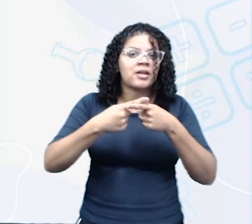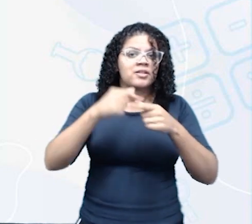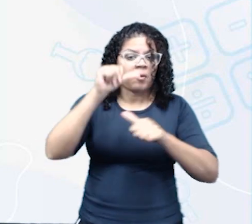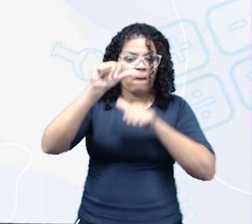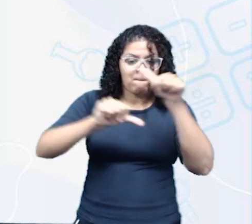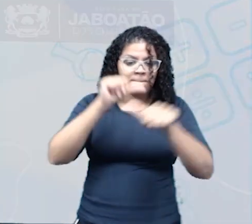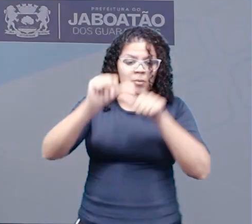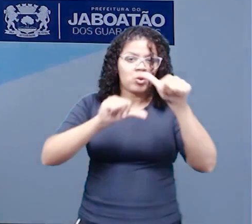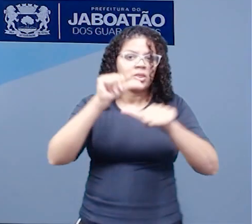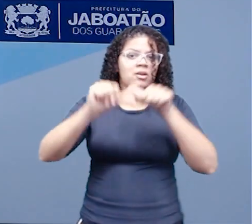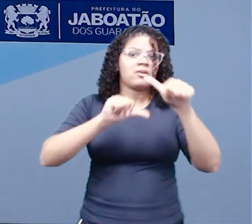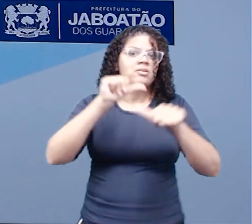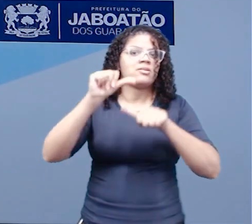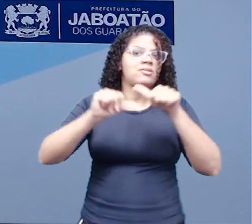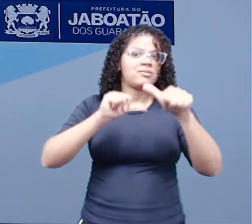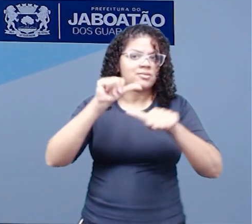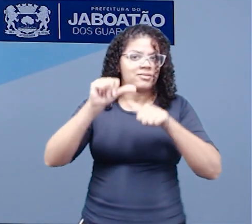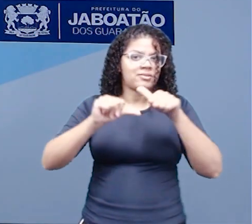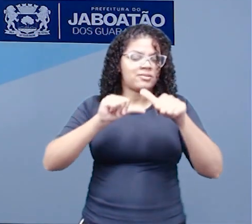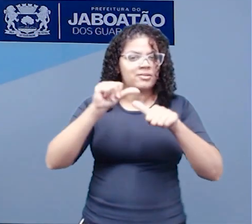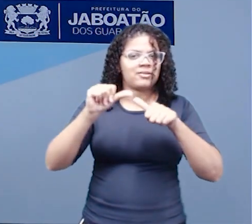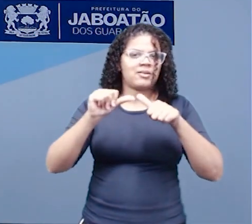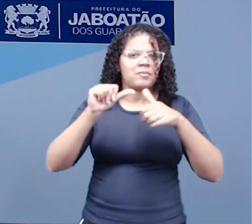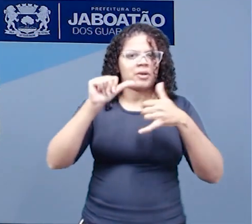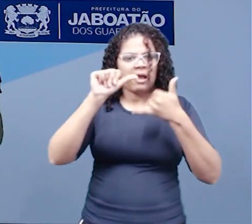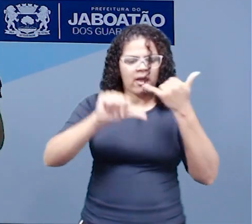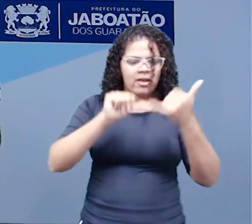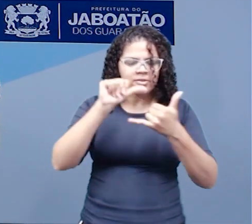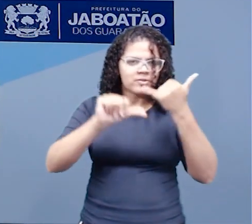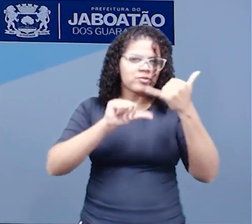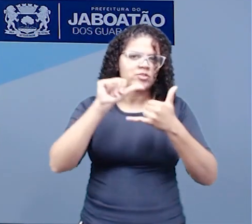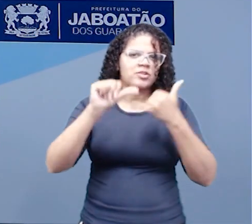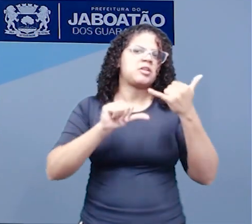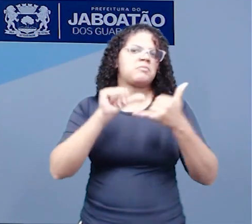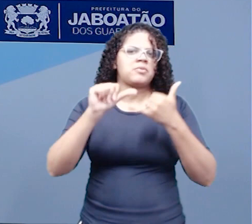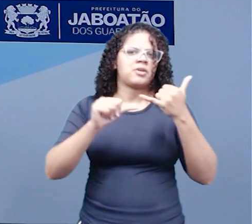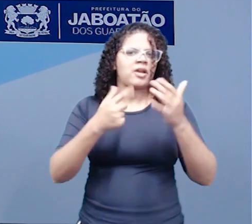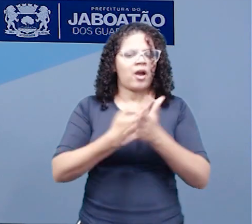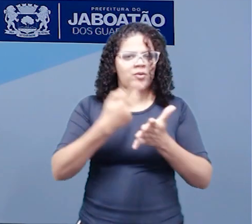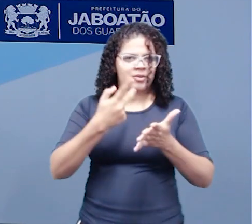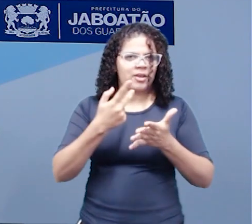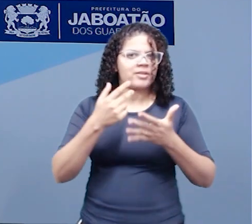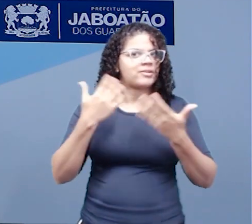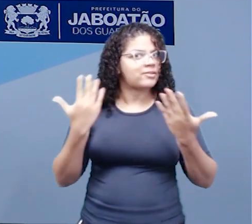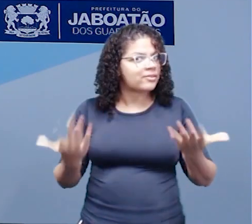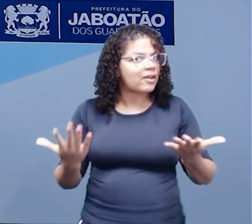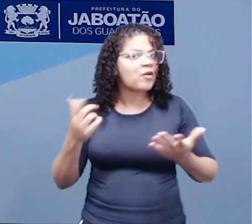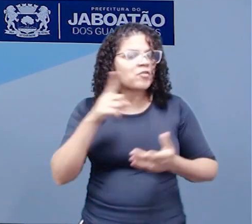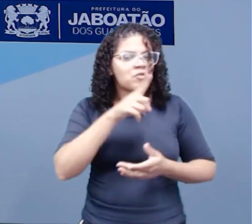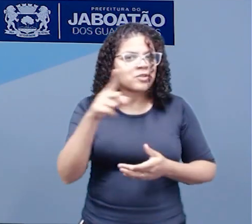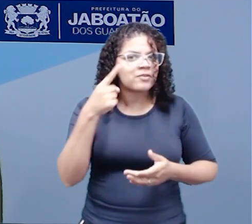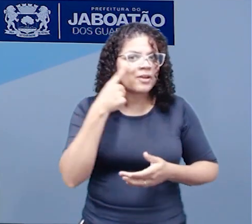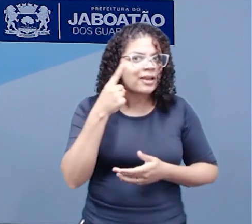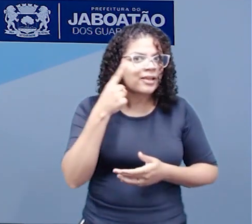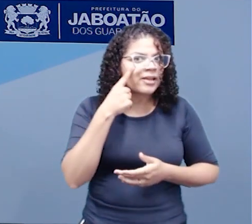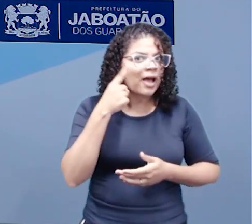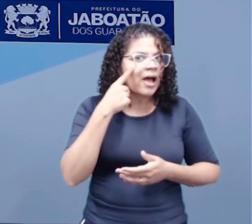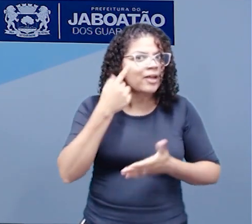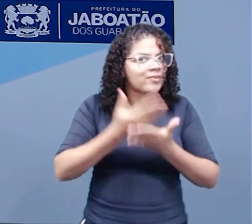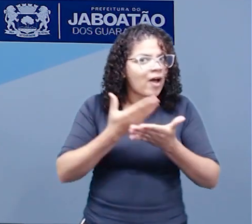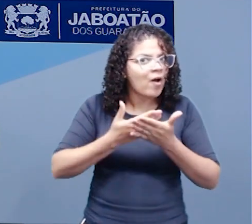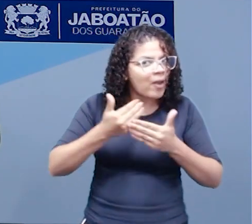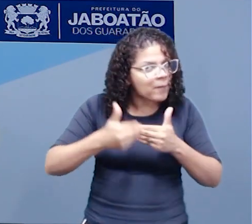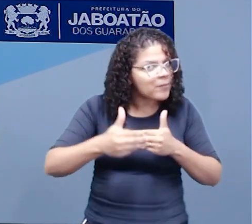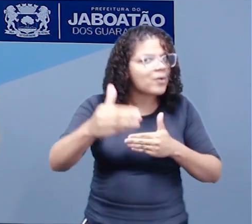reações químicas que estão acontecendo, que é o tema da nossa próxima aula. Então você fica ligado aí, mas antes eu vou deixar o desafio para